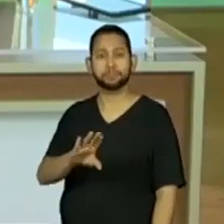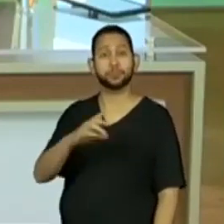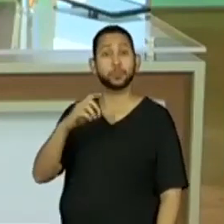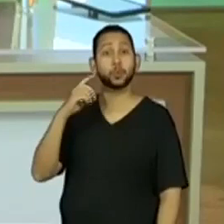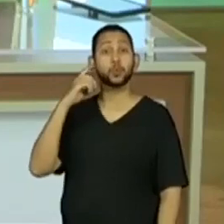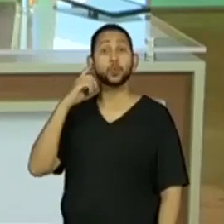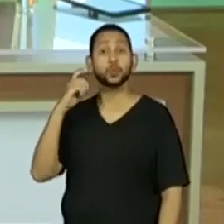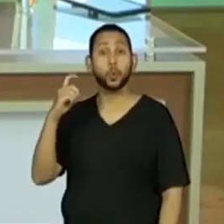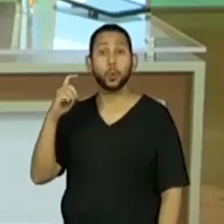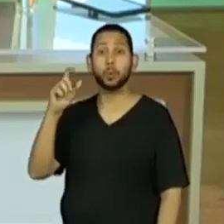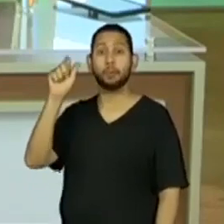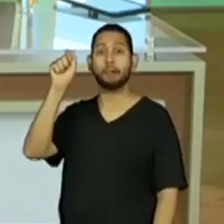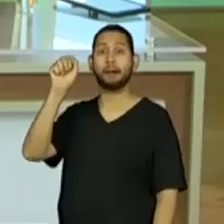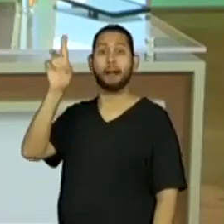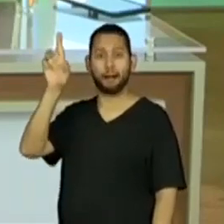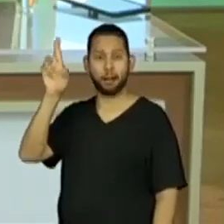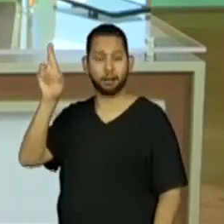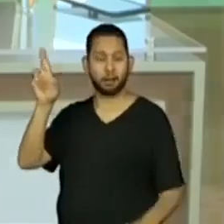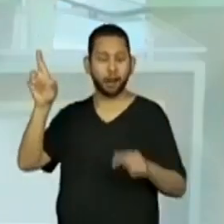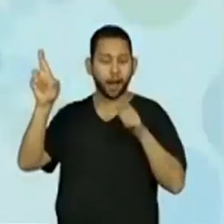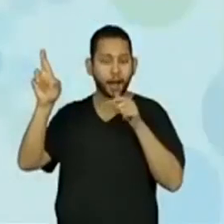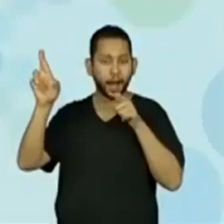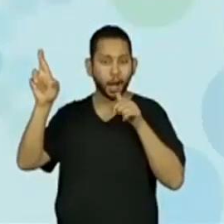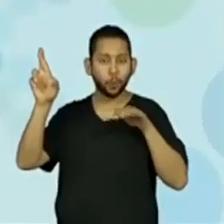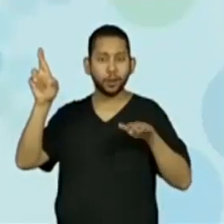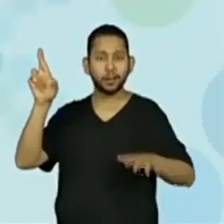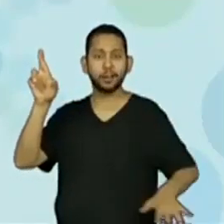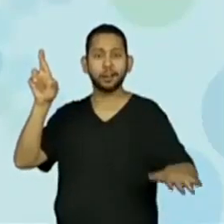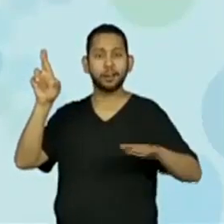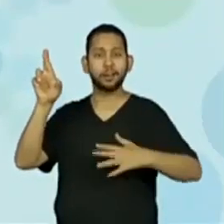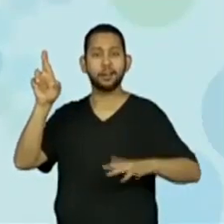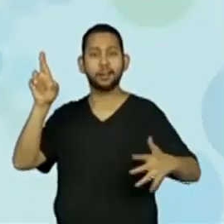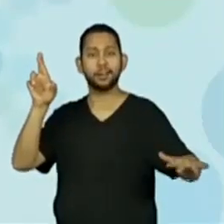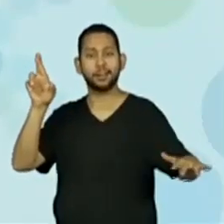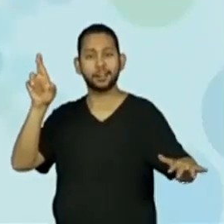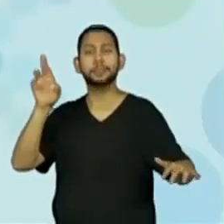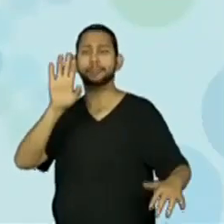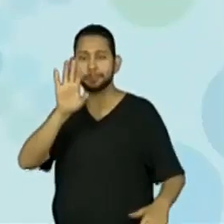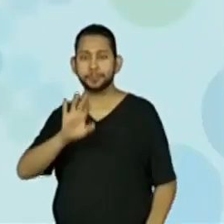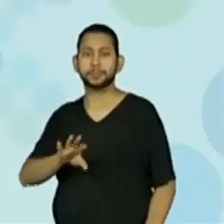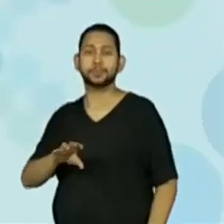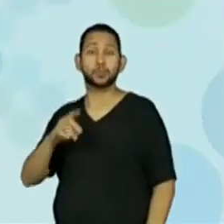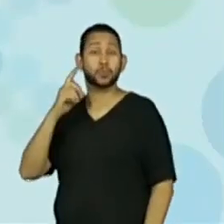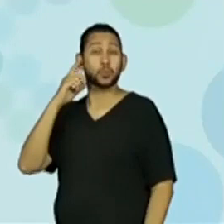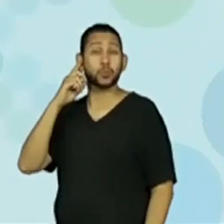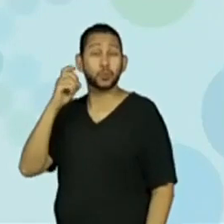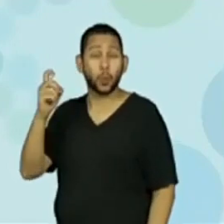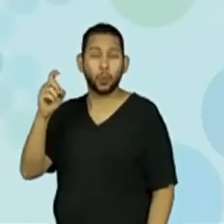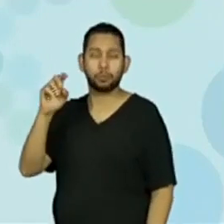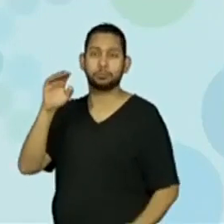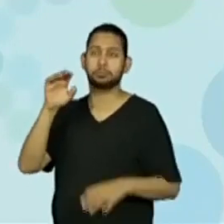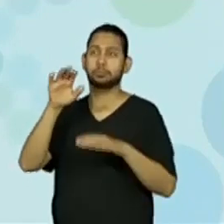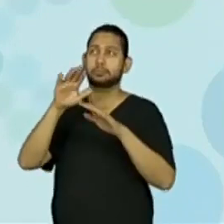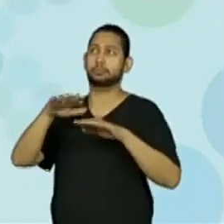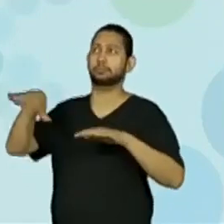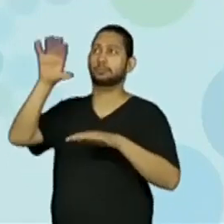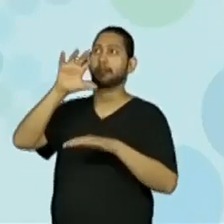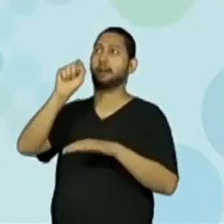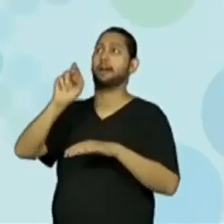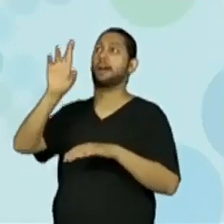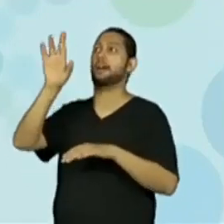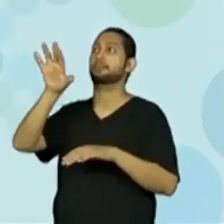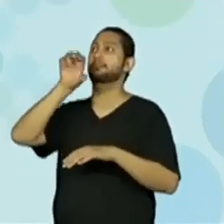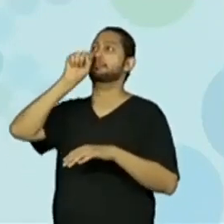Sons no ar e na água. Será que o som no ar e